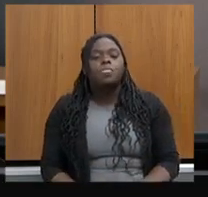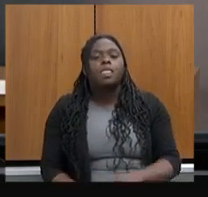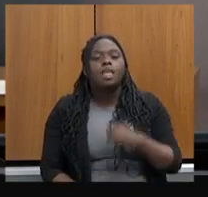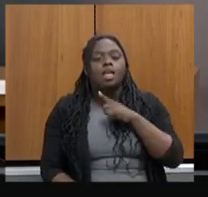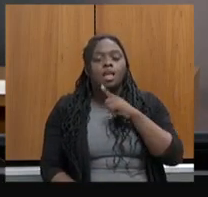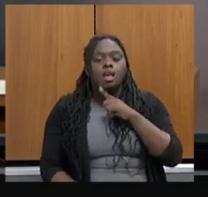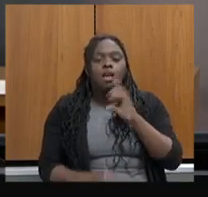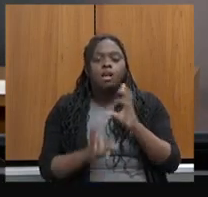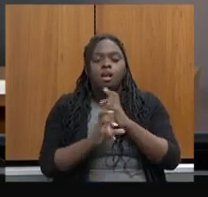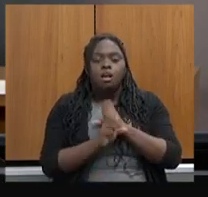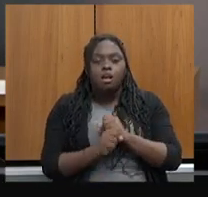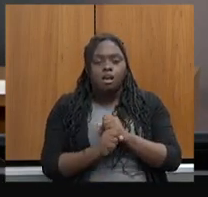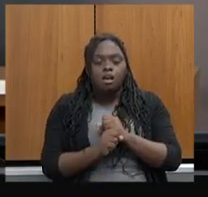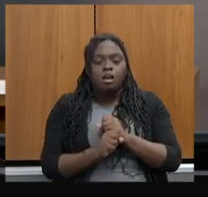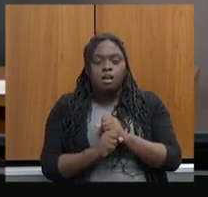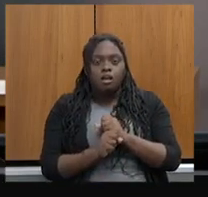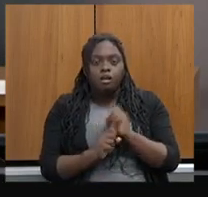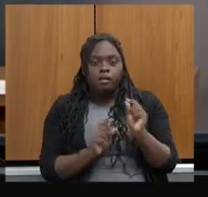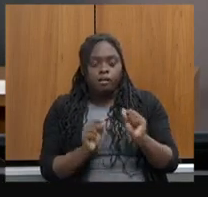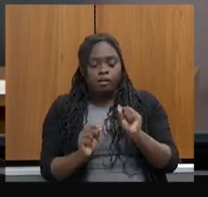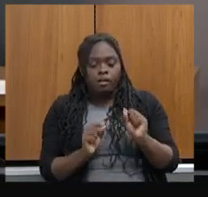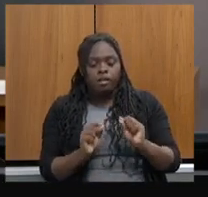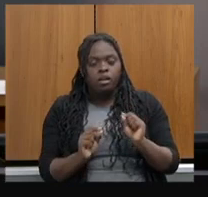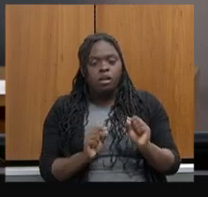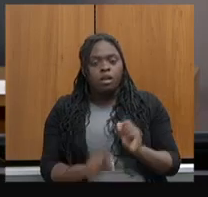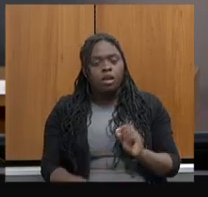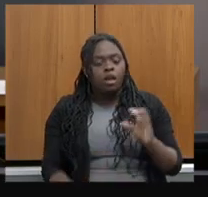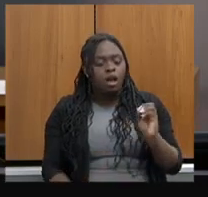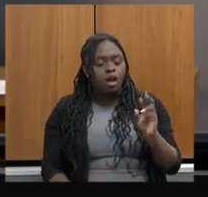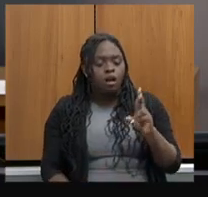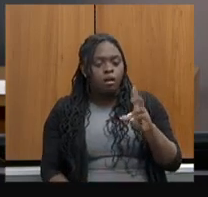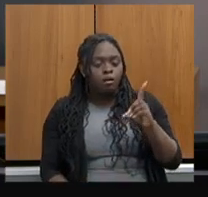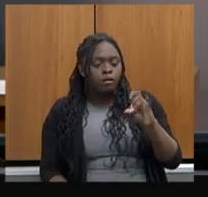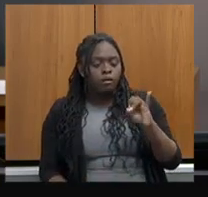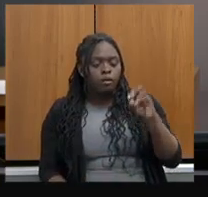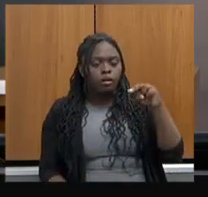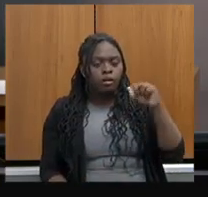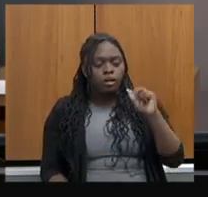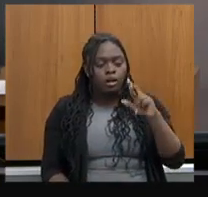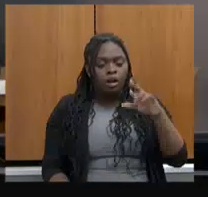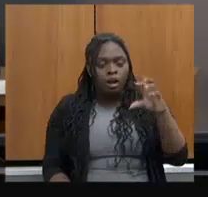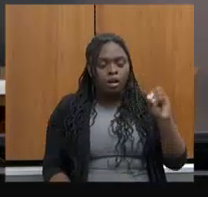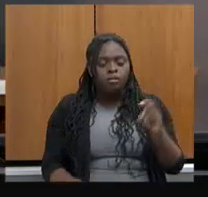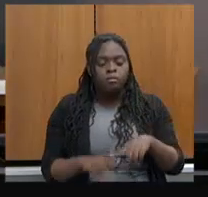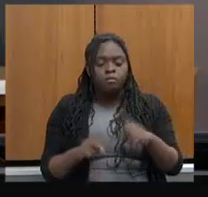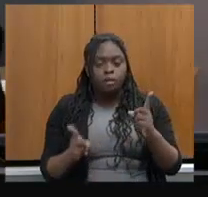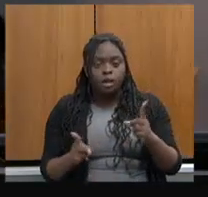de ordinário mas Fontes externas 244